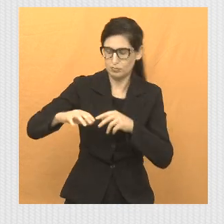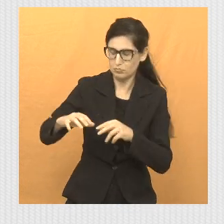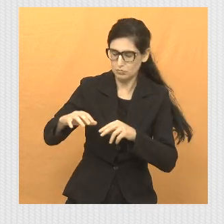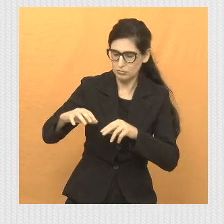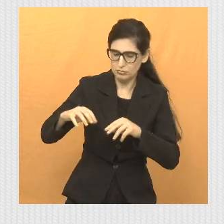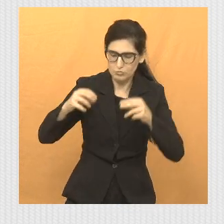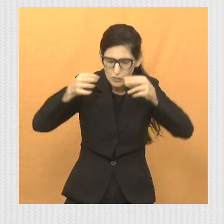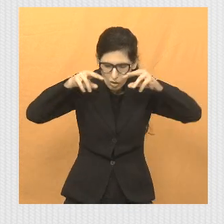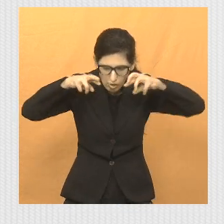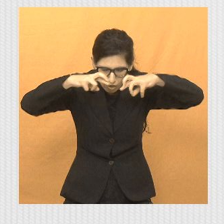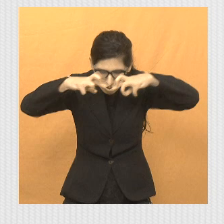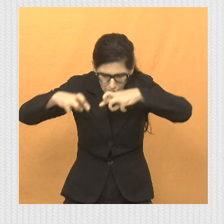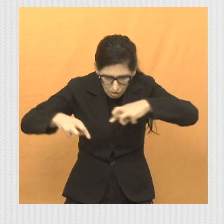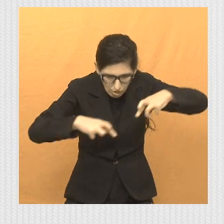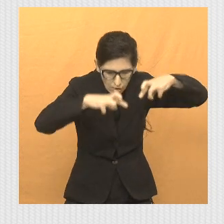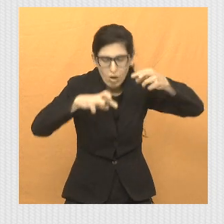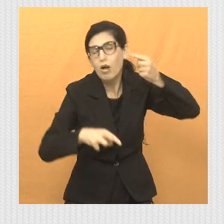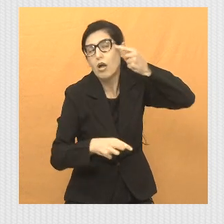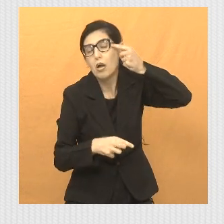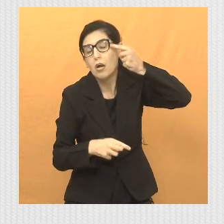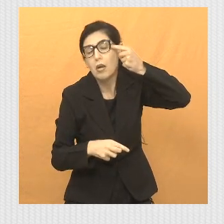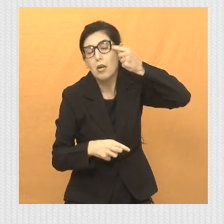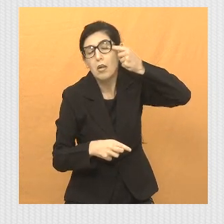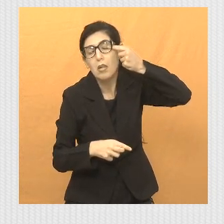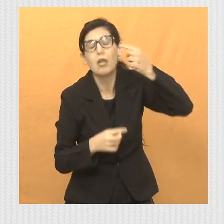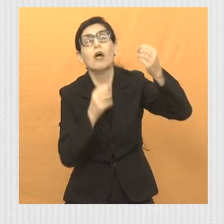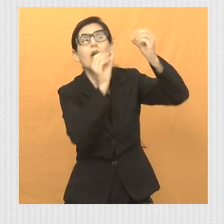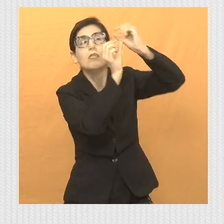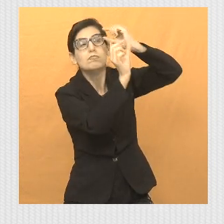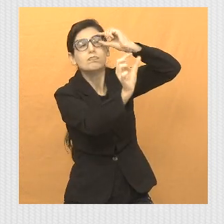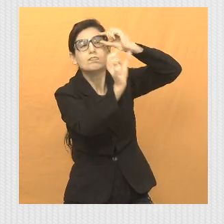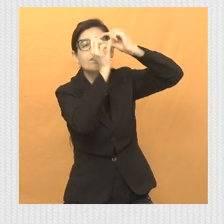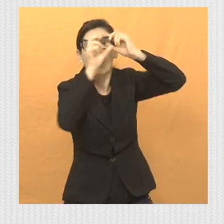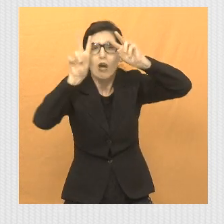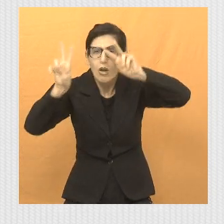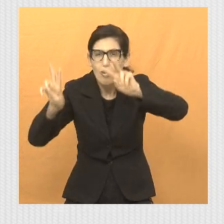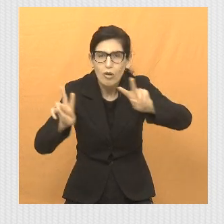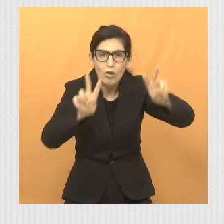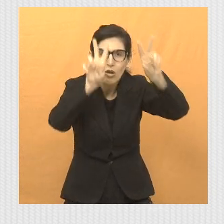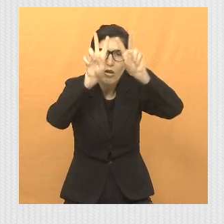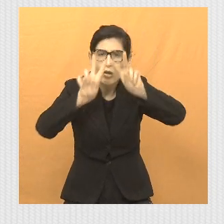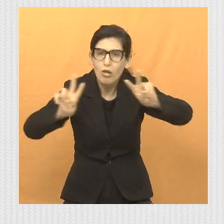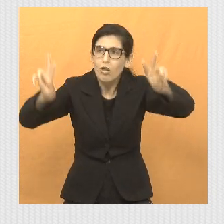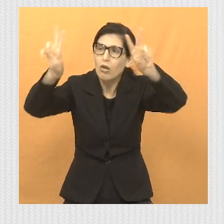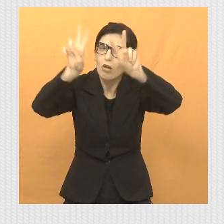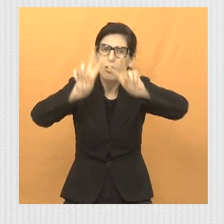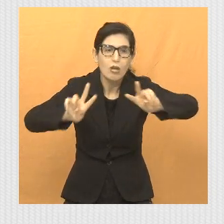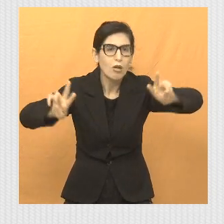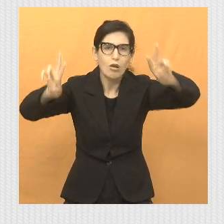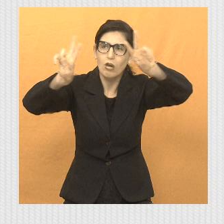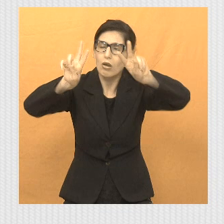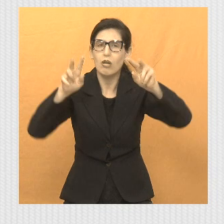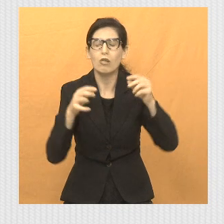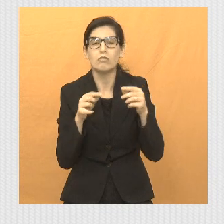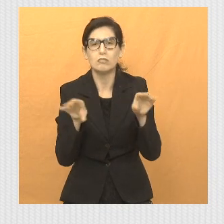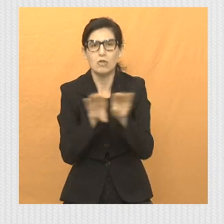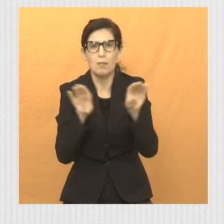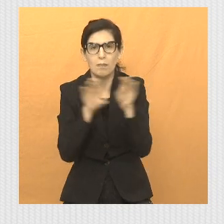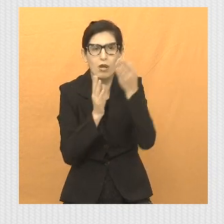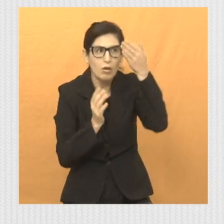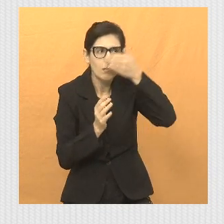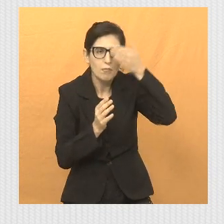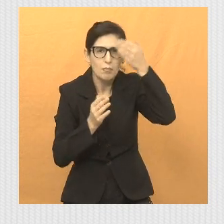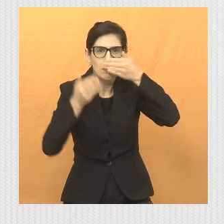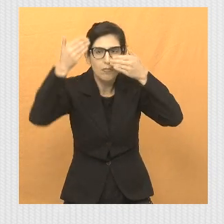córnea, microscopia, IAG laser, campo visual, ultrassom ocular e mapeamento de retina.